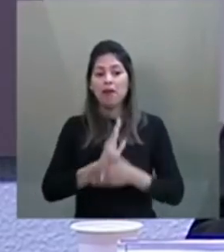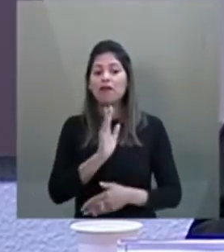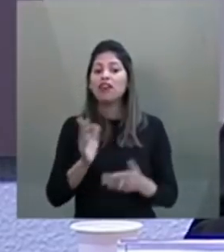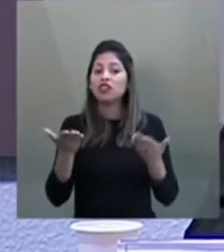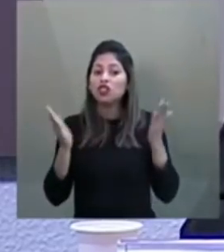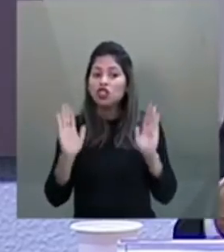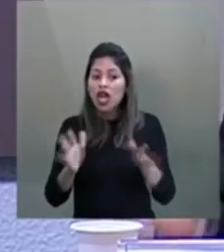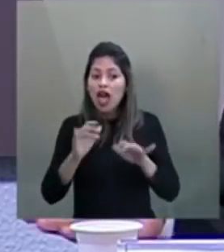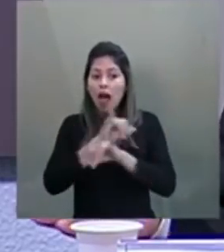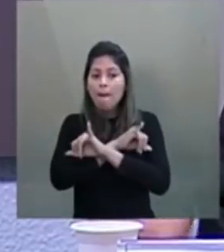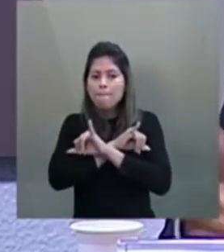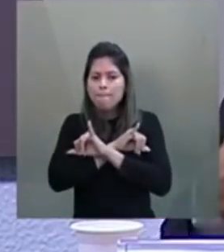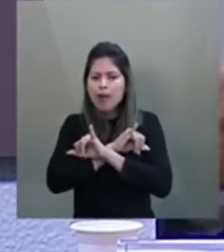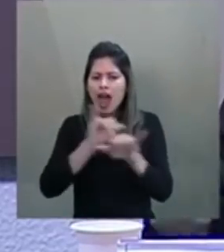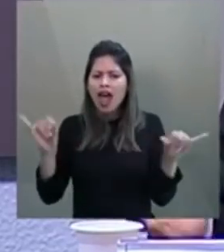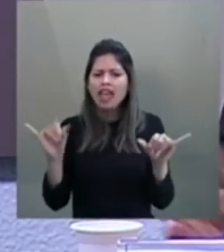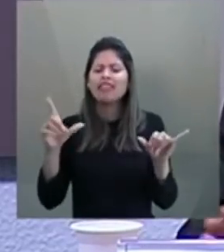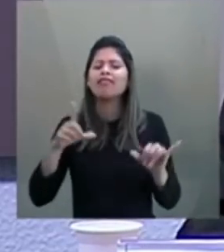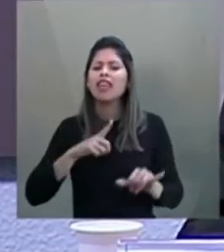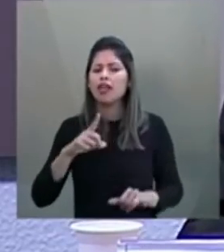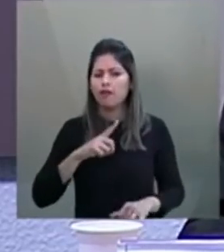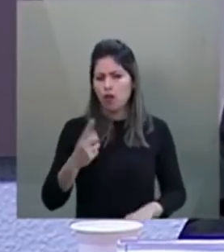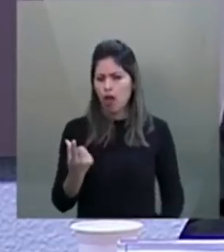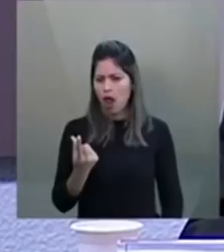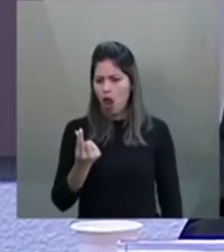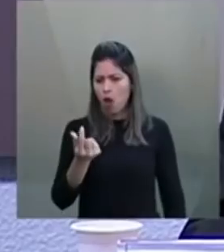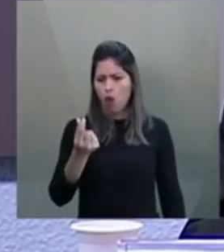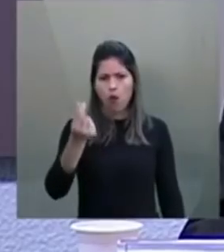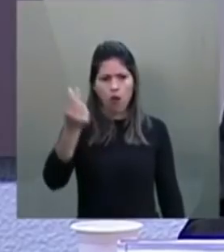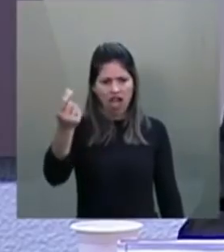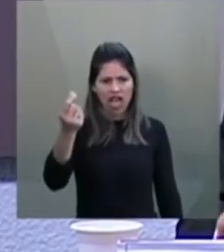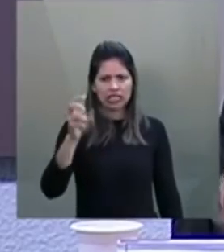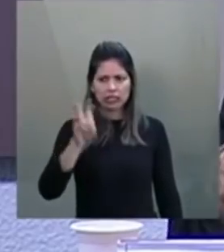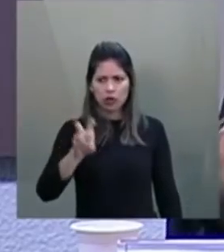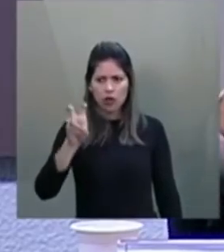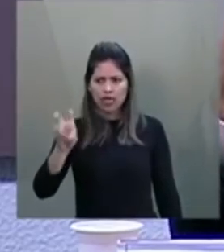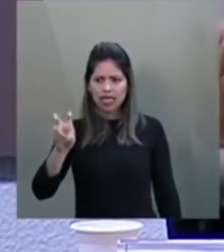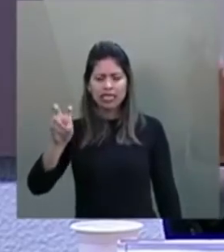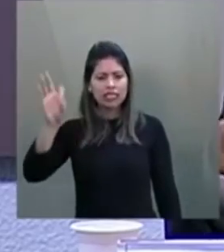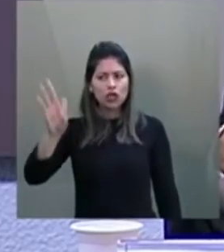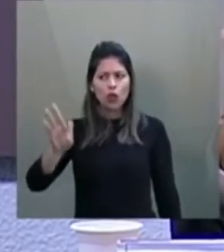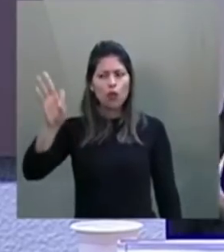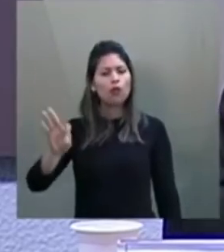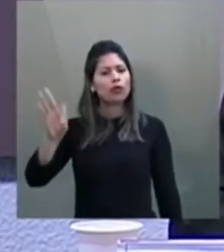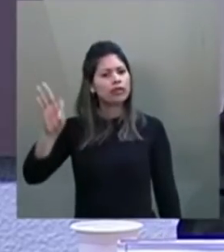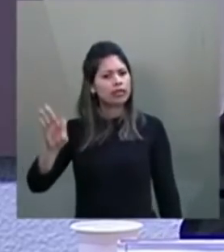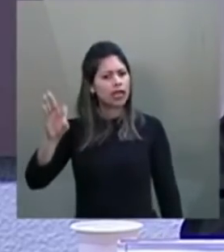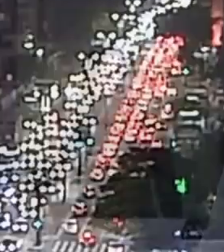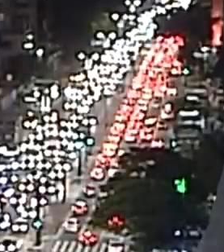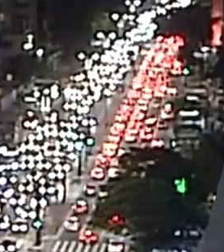de Educação, Marcelo Castro, do MDB, afirmou que a CPI do MEC está cada vez mais próxima de acontecer.